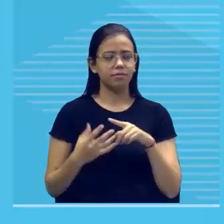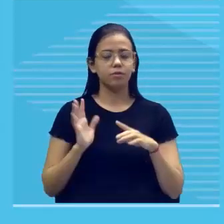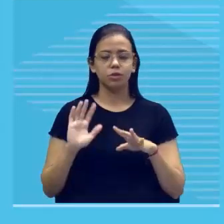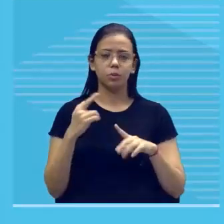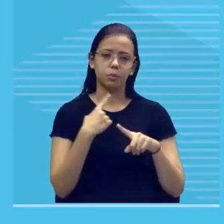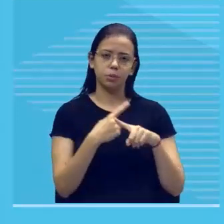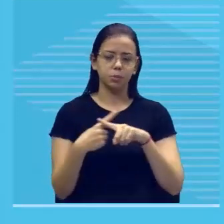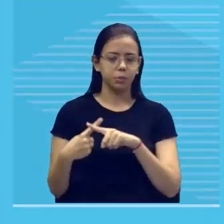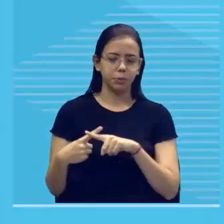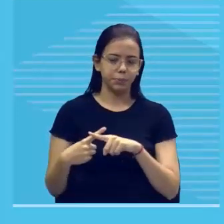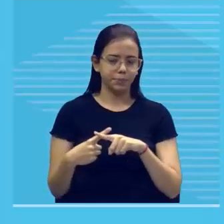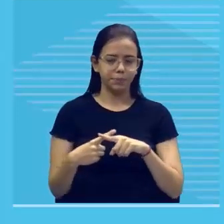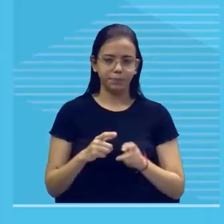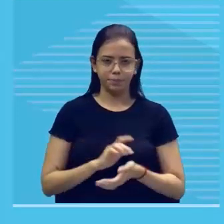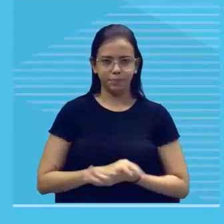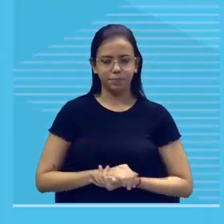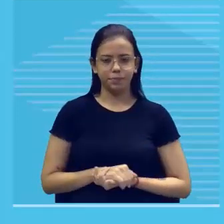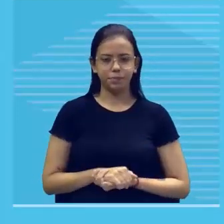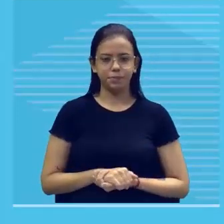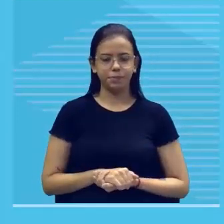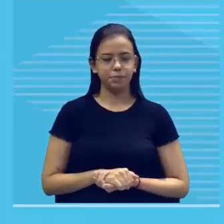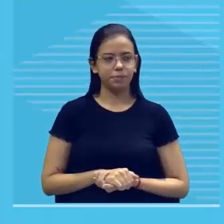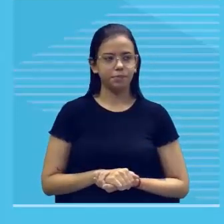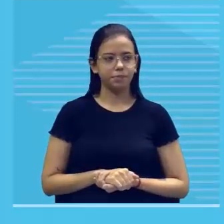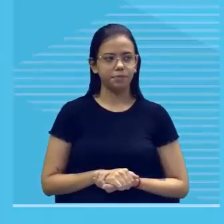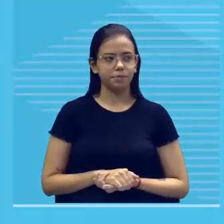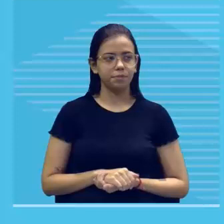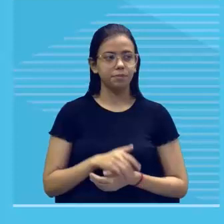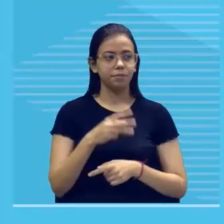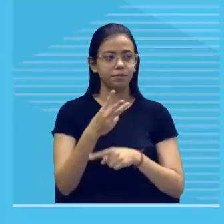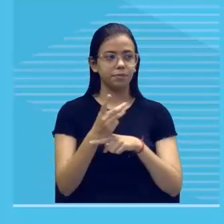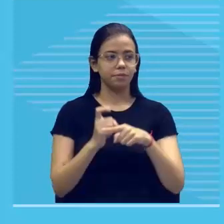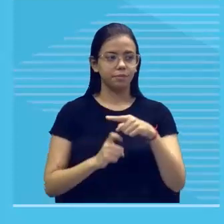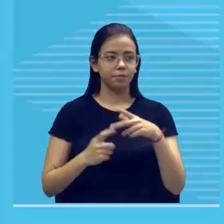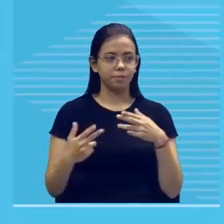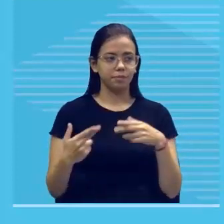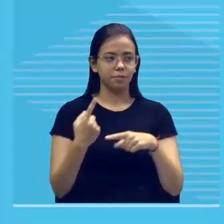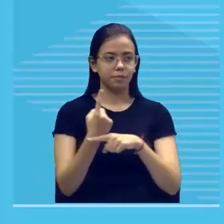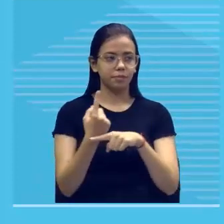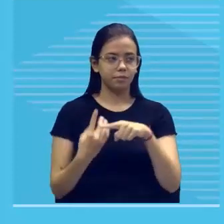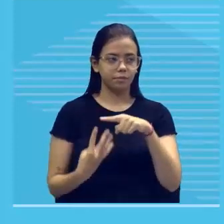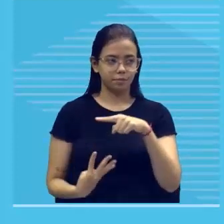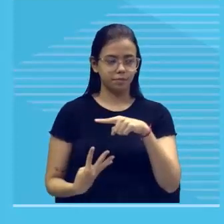explicar por um dividir por um dar o mesmo carinho